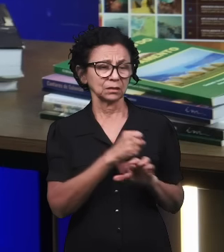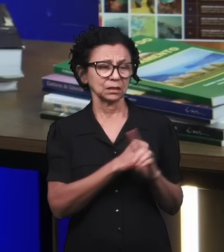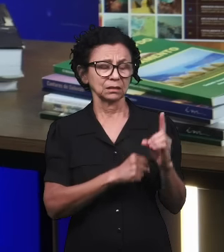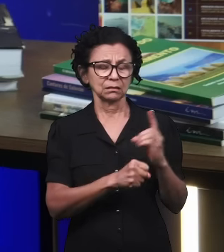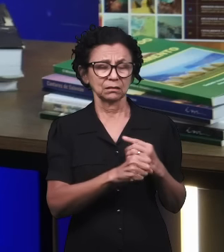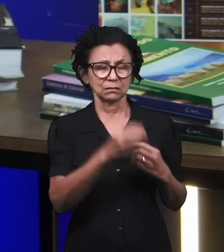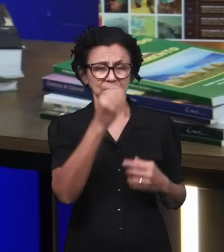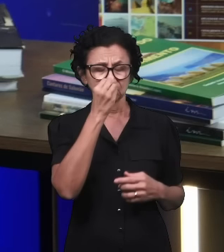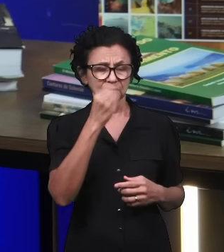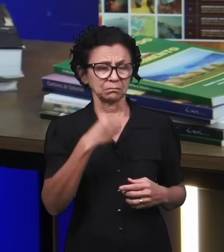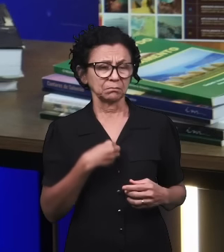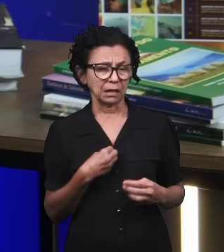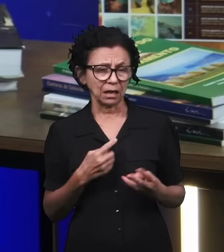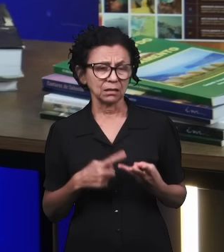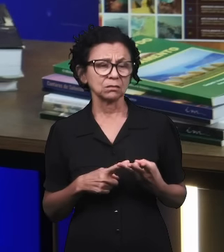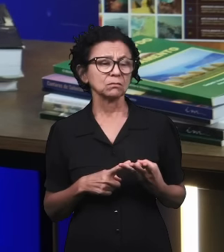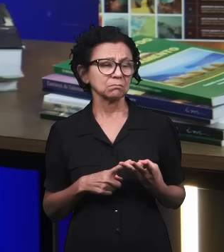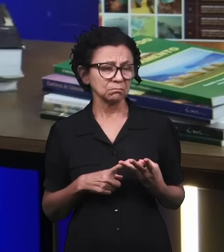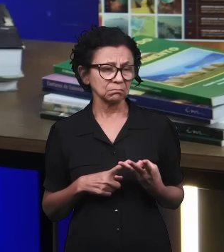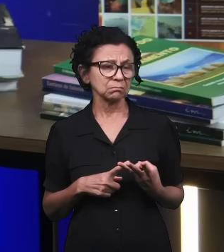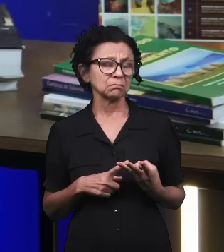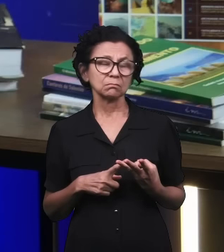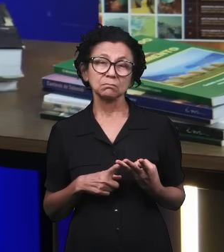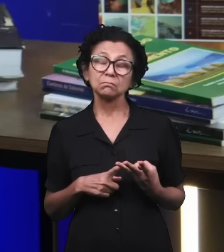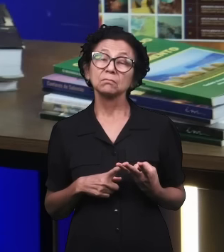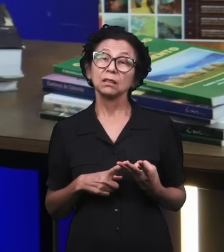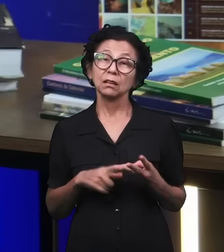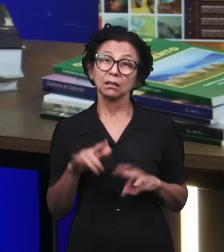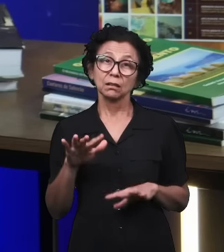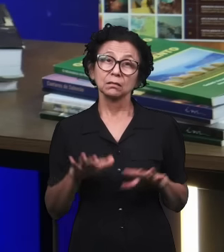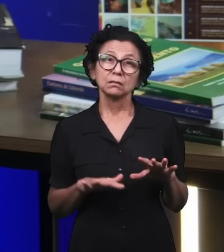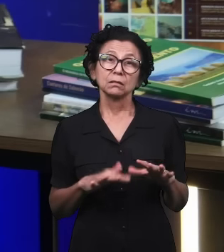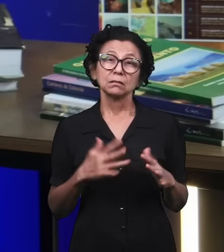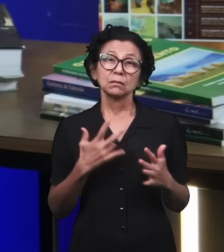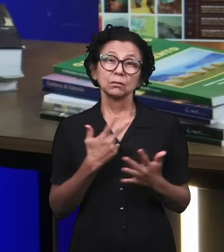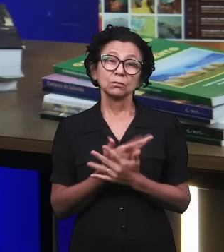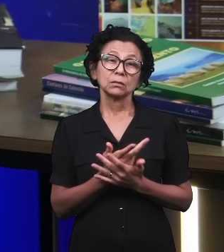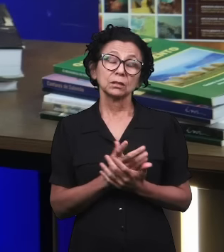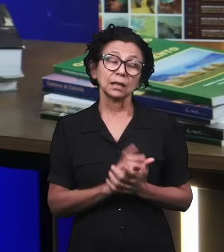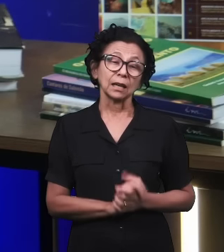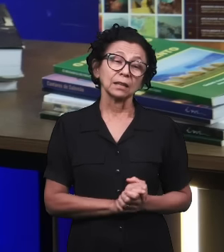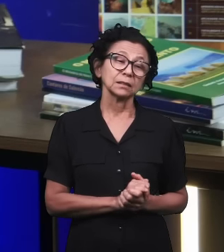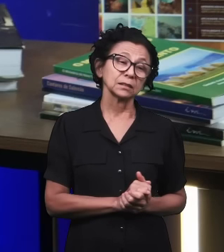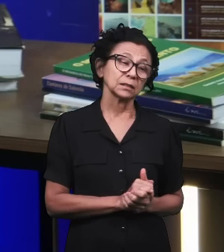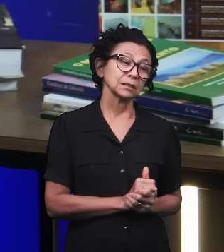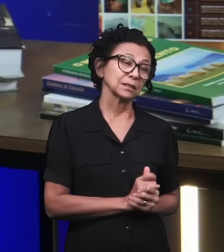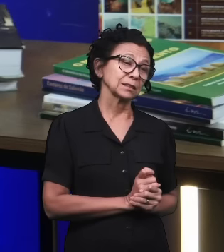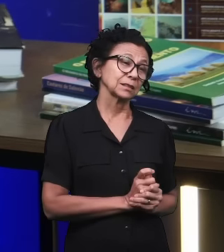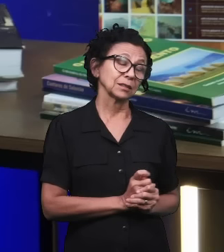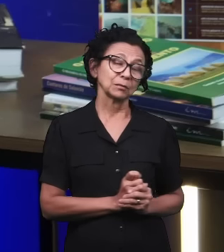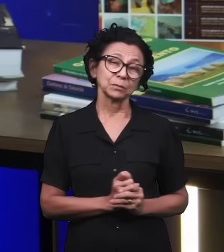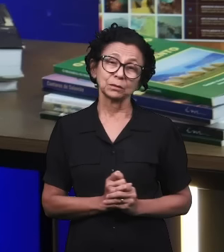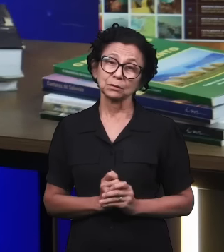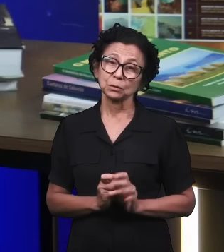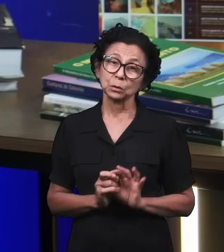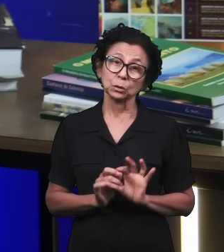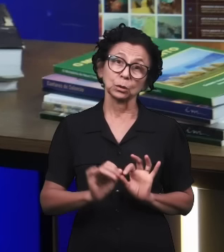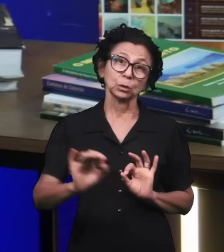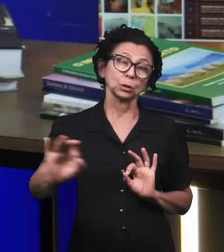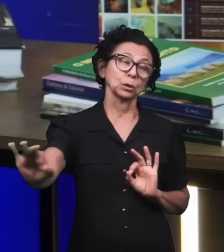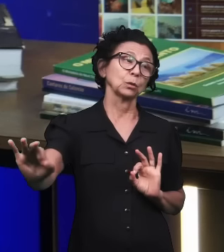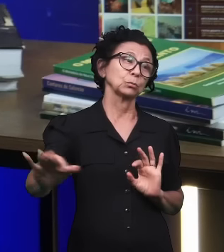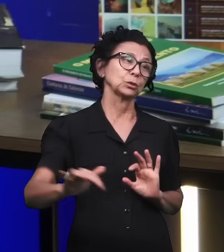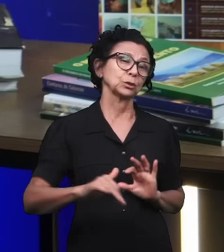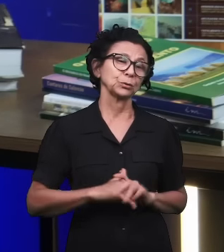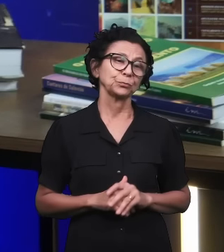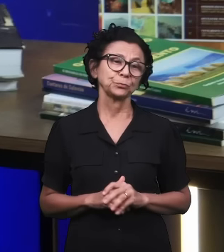pela sociedade. Às vezes nós estamos nos confins de Zebulon, distantes, mas aí nós nos